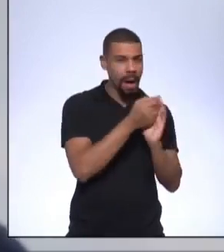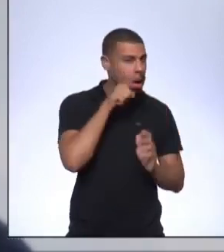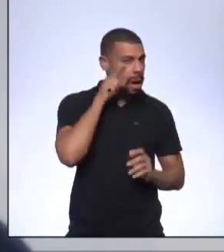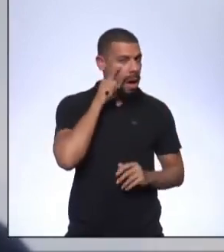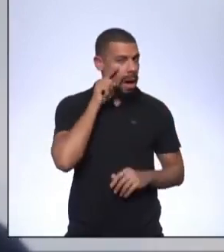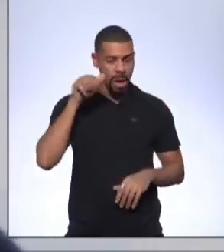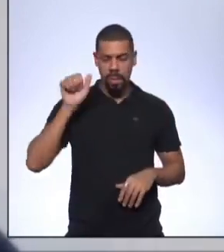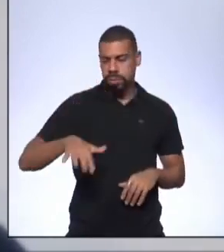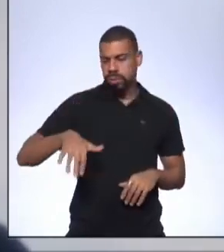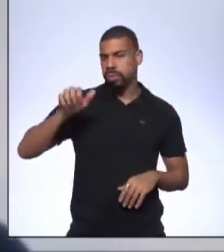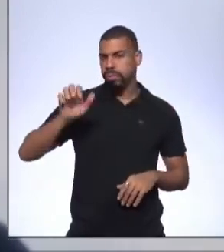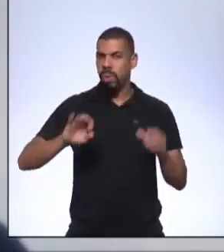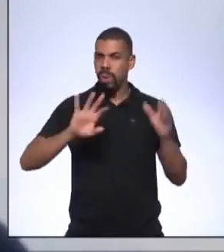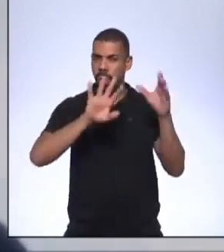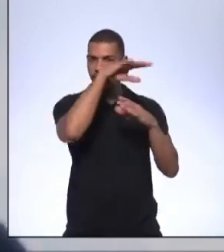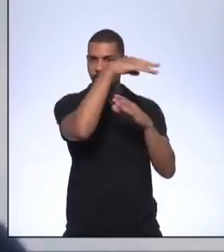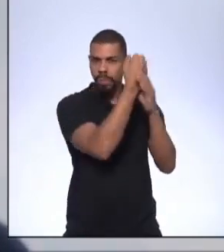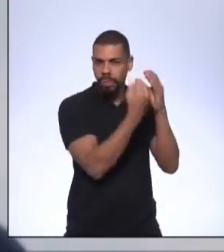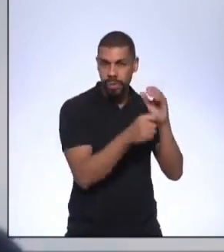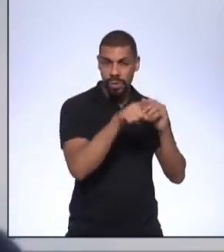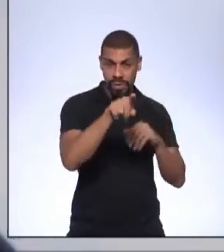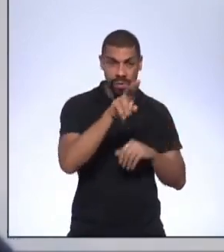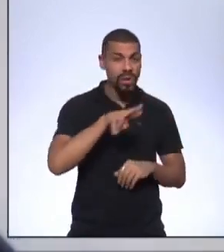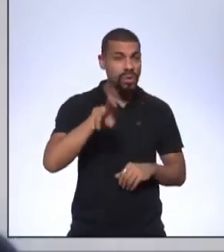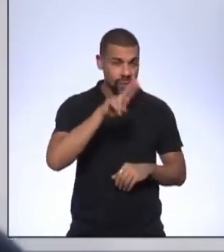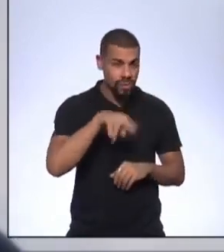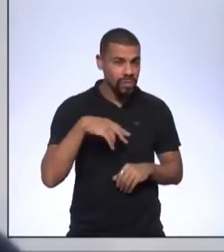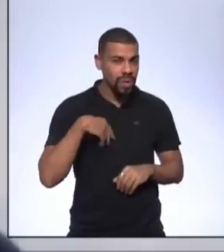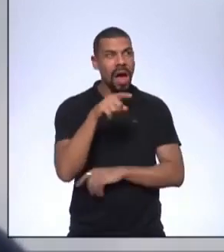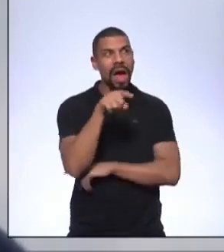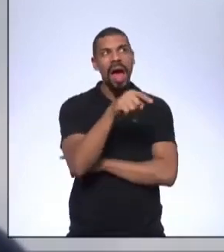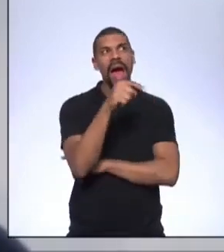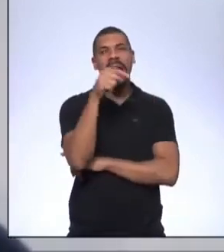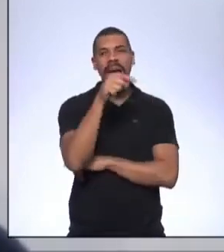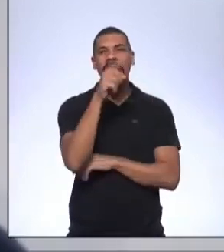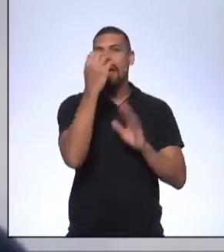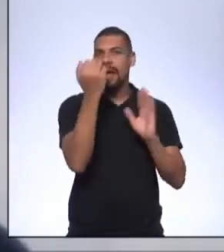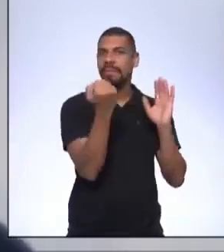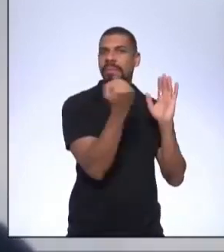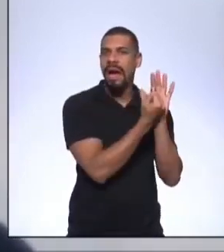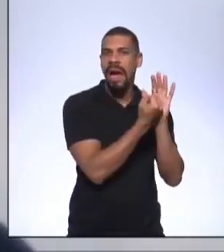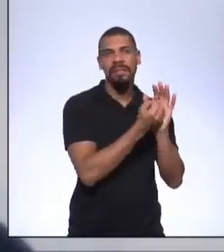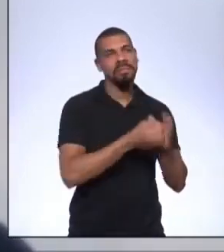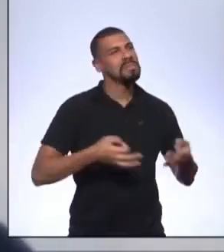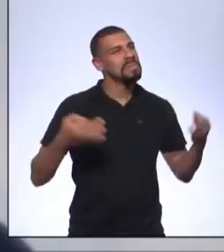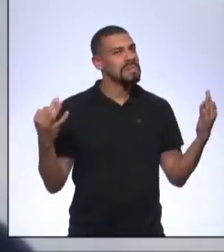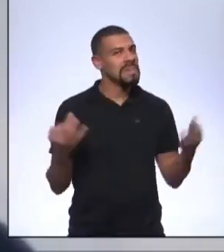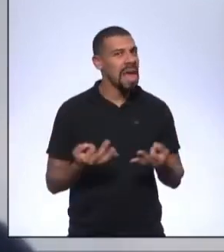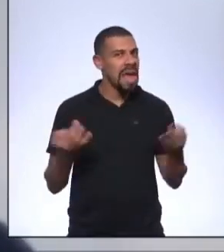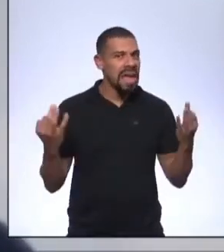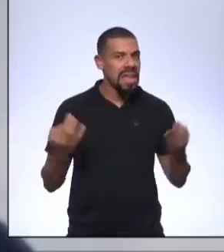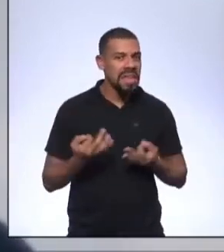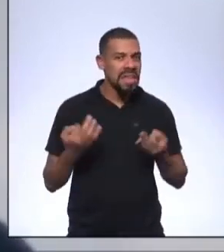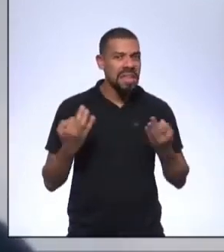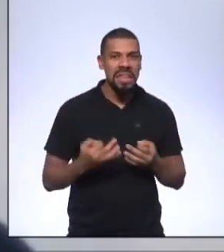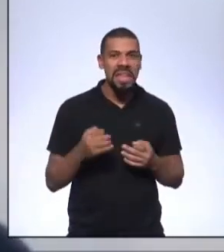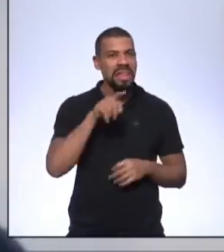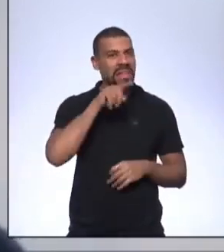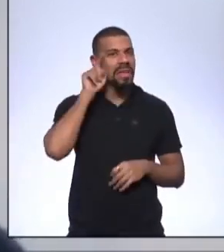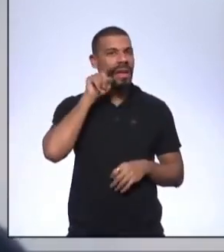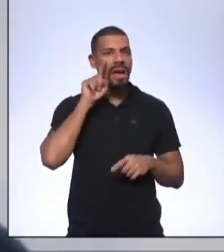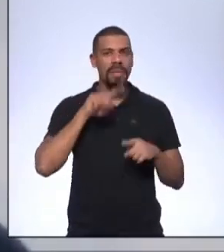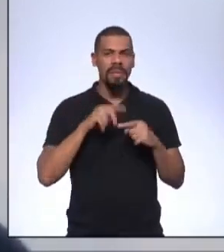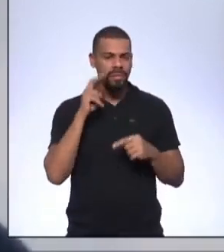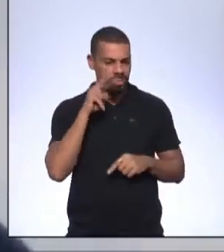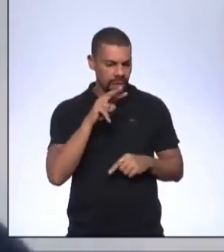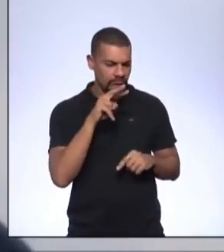de basquete, que são as marcas que vocês mais usam, né? Vocês já associam aquela marca é norte-americana, mas quando você vai olhar na etiqueta, tá lá,